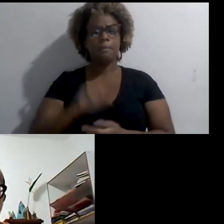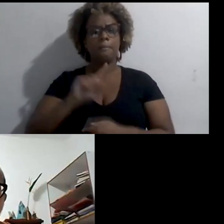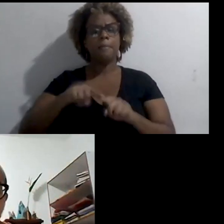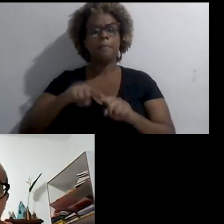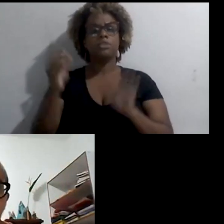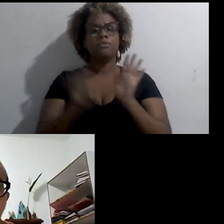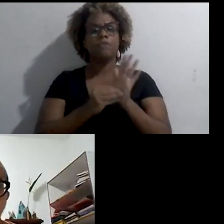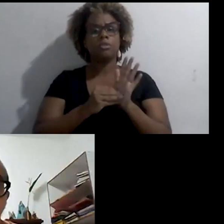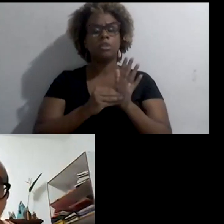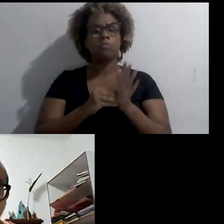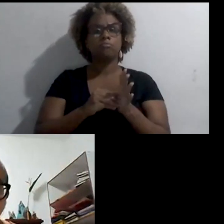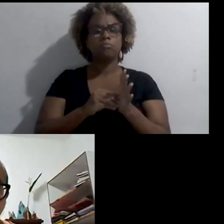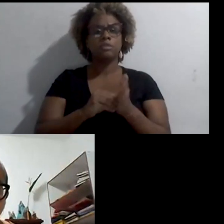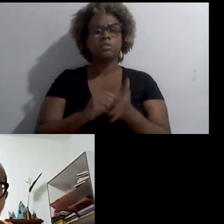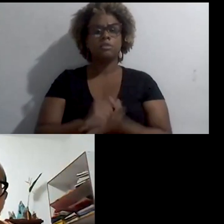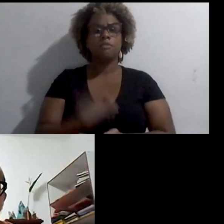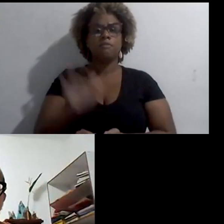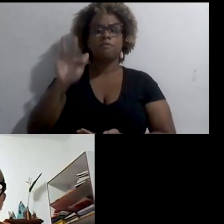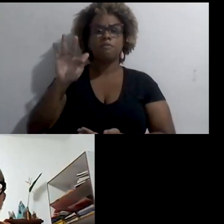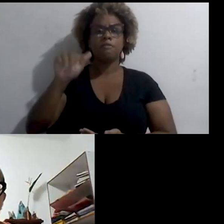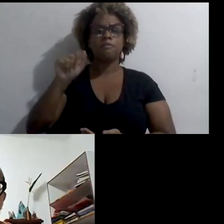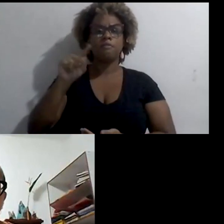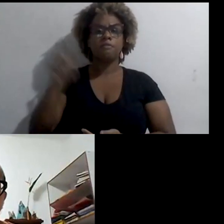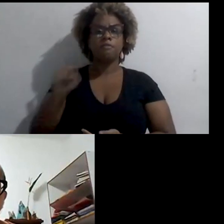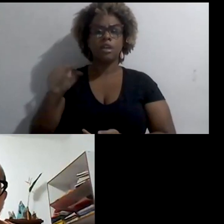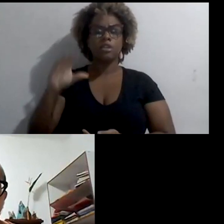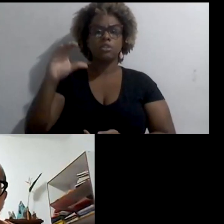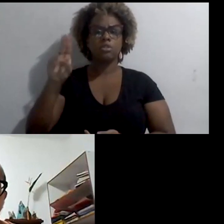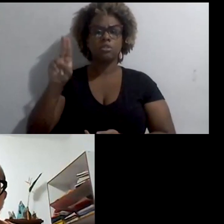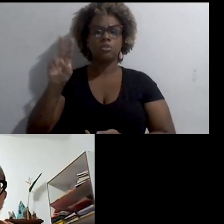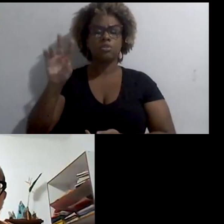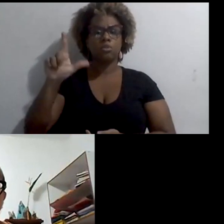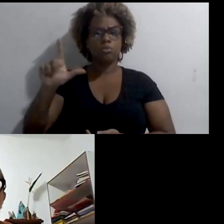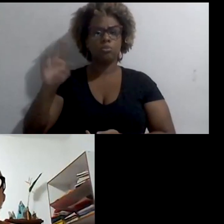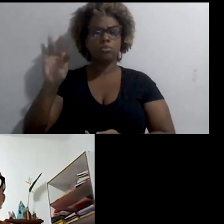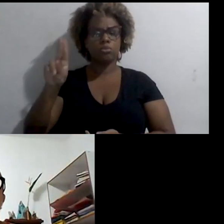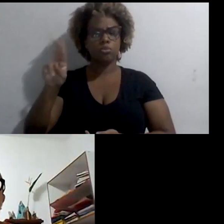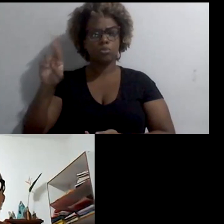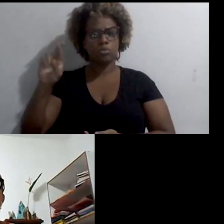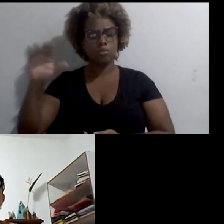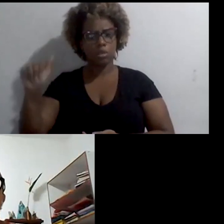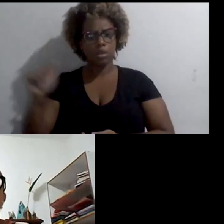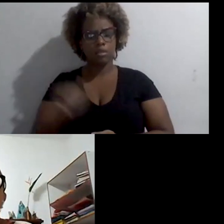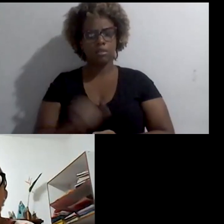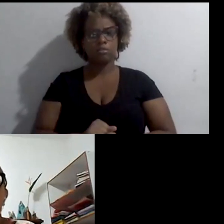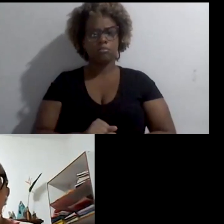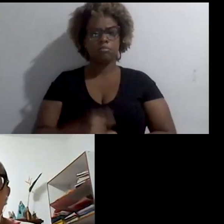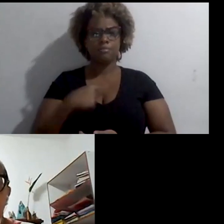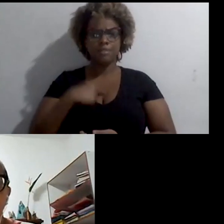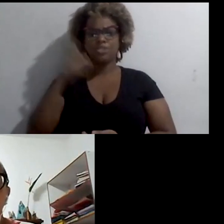né? Está lá o Faz Cultura, né? E a gente sabe da dificuldade do Faz Cultura para nós